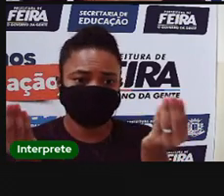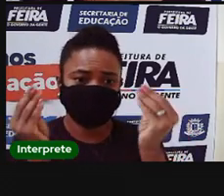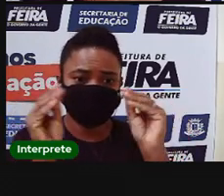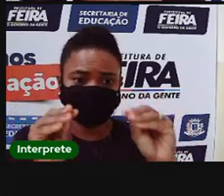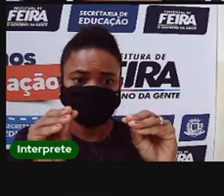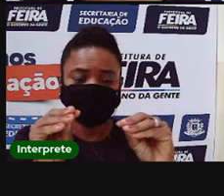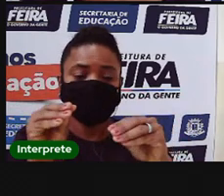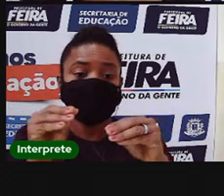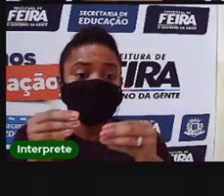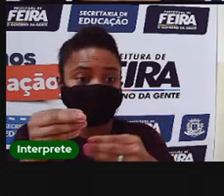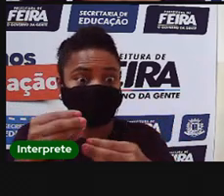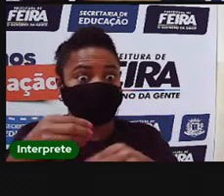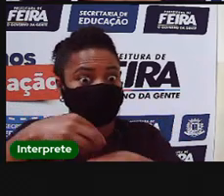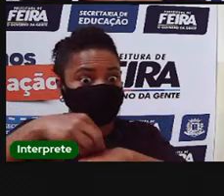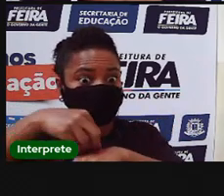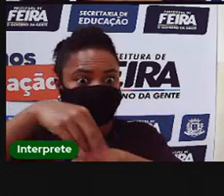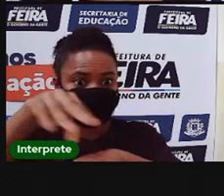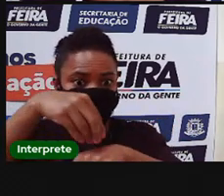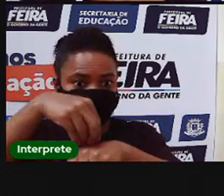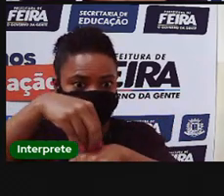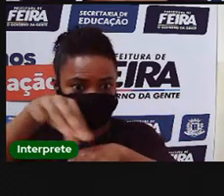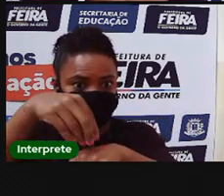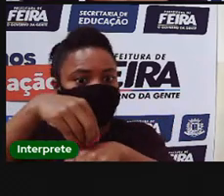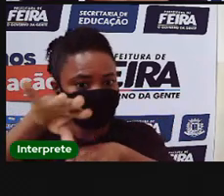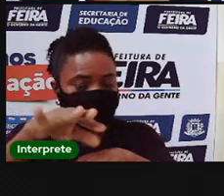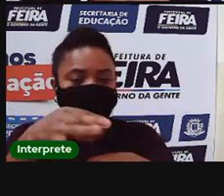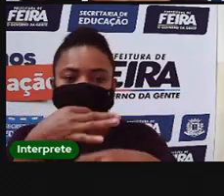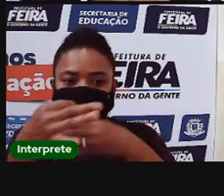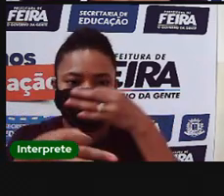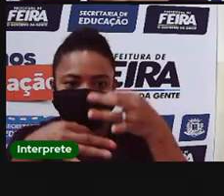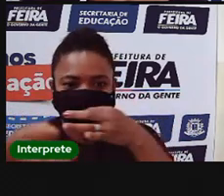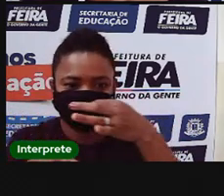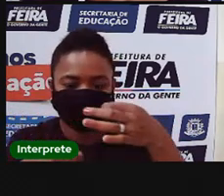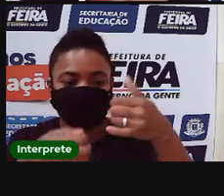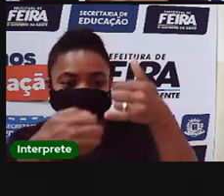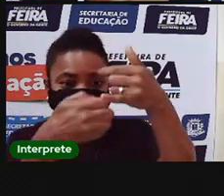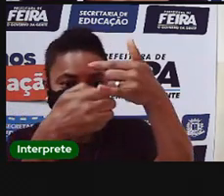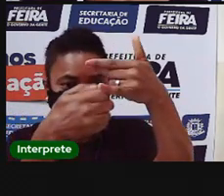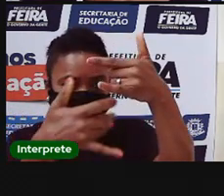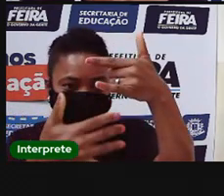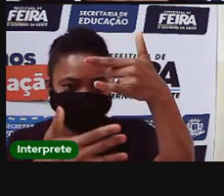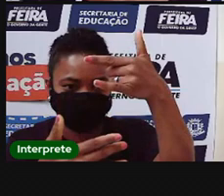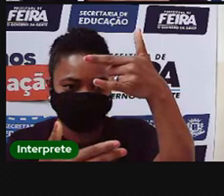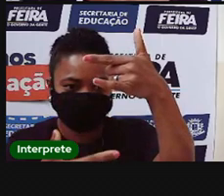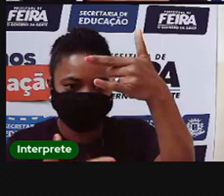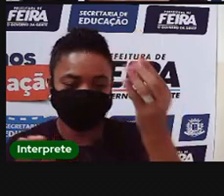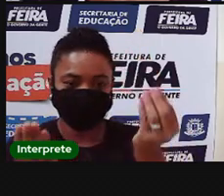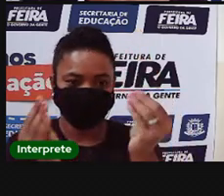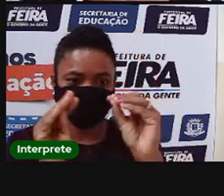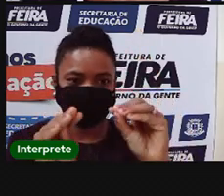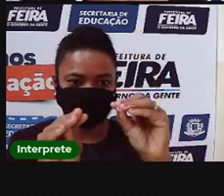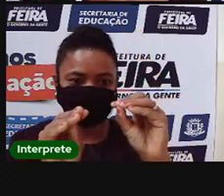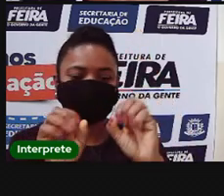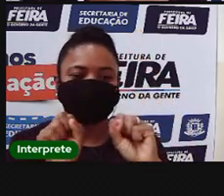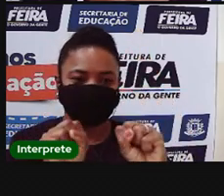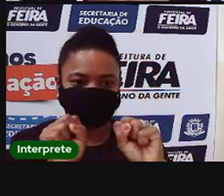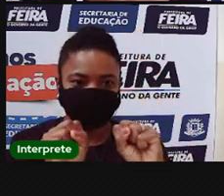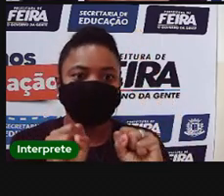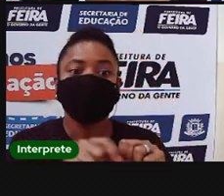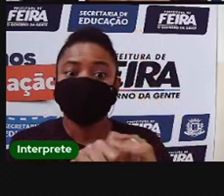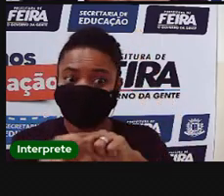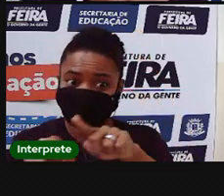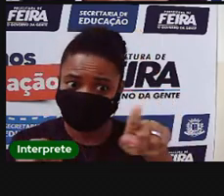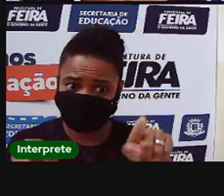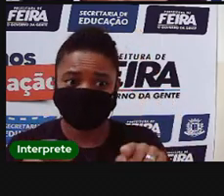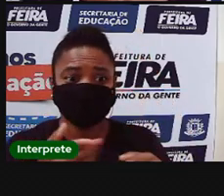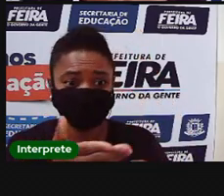lá com os comentários. Vou colocar. Que e é um se hoje... vocês quiserem também, meninos e